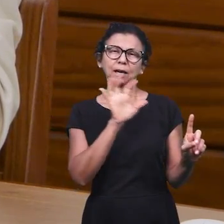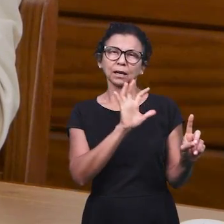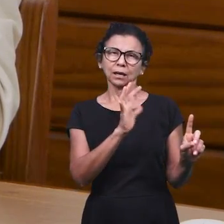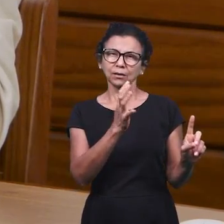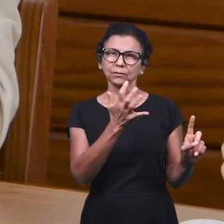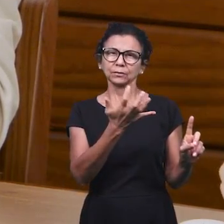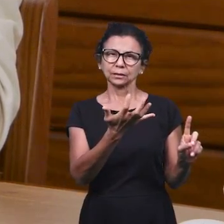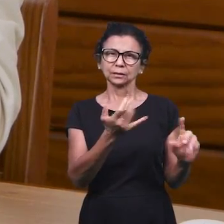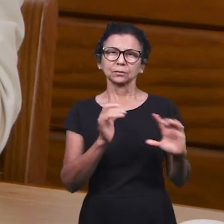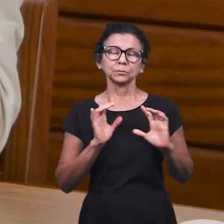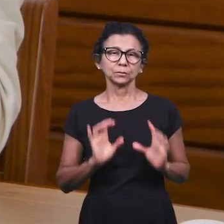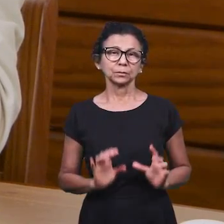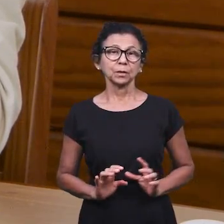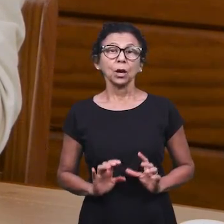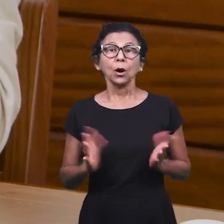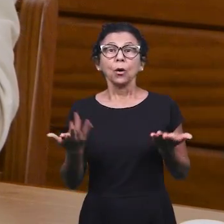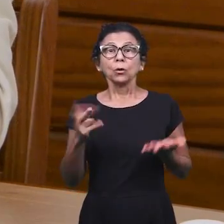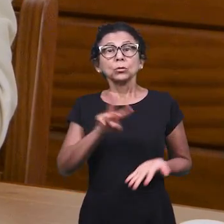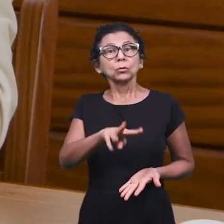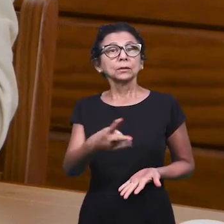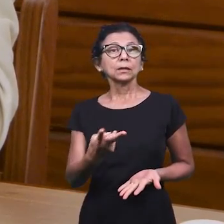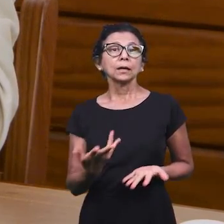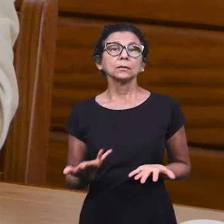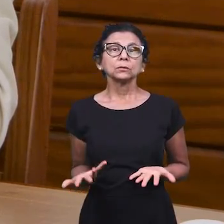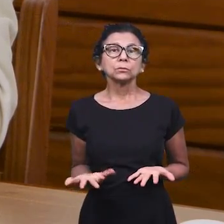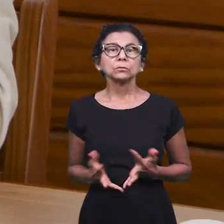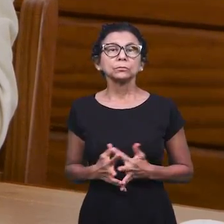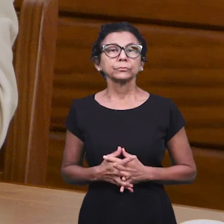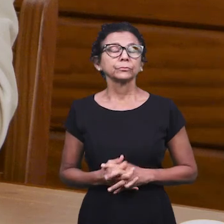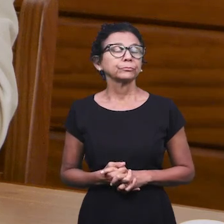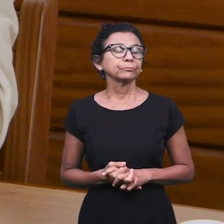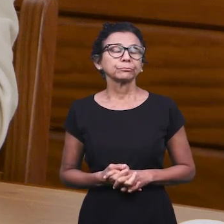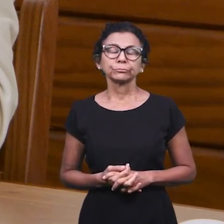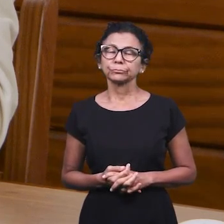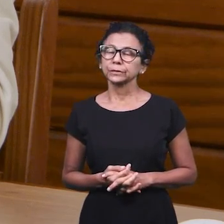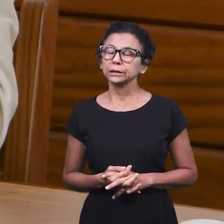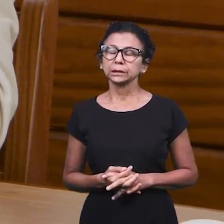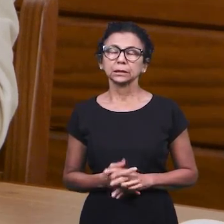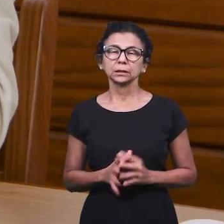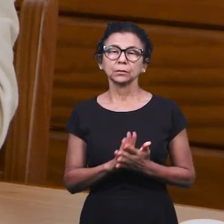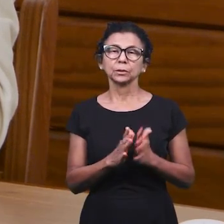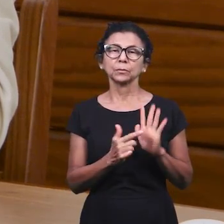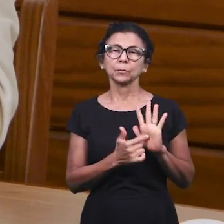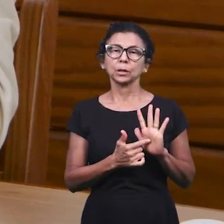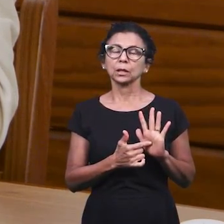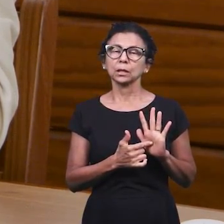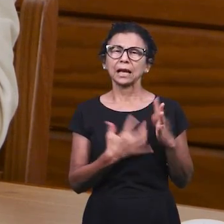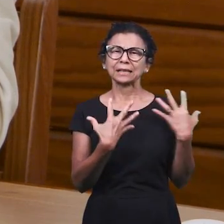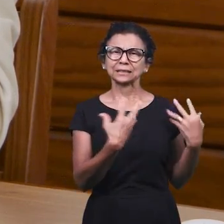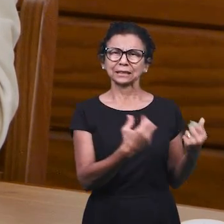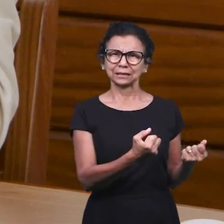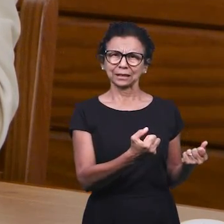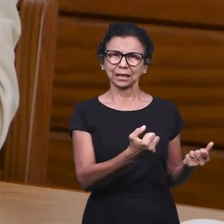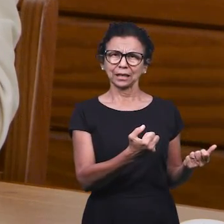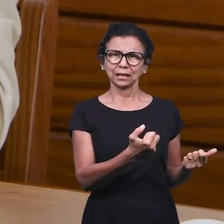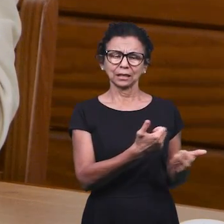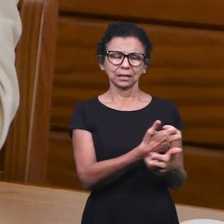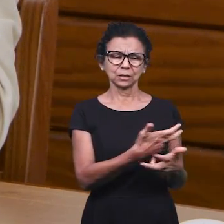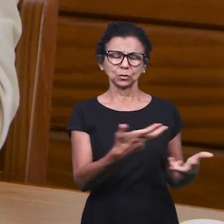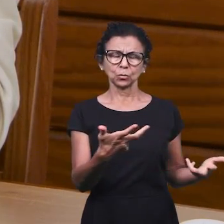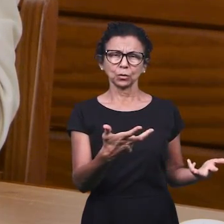certo? Então, aqui em Romanos 12, diz assim, ó, não vos conformeis com este mundo, mas transformai pela renovação do vosso